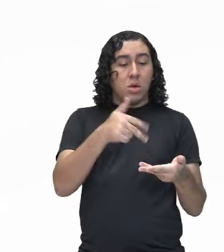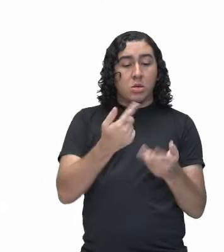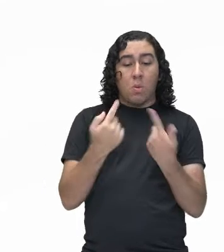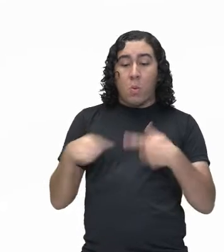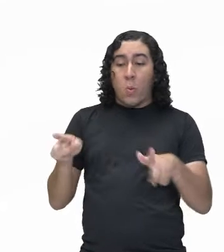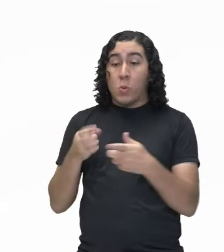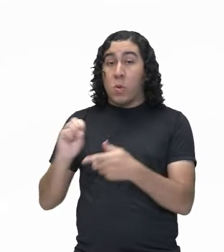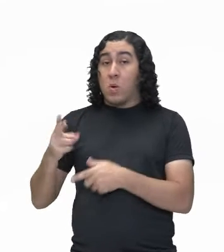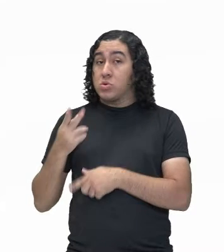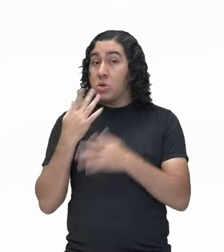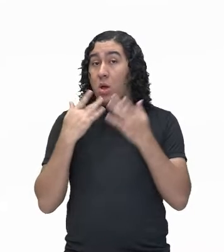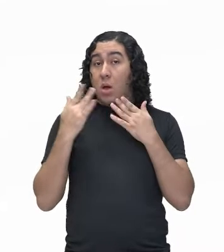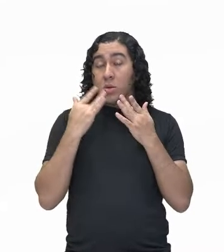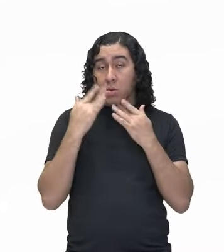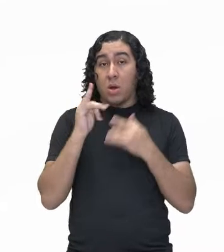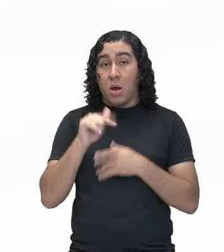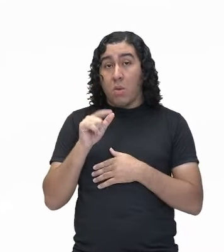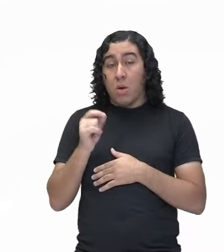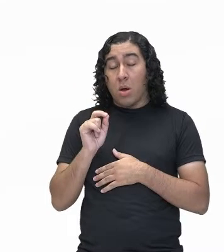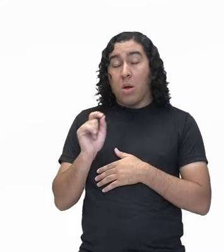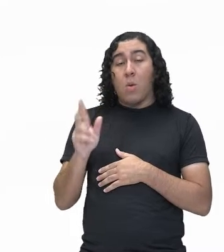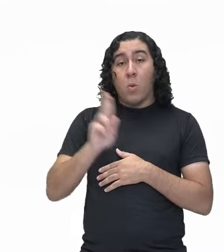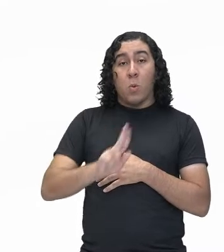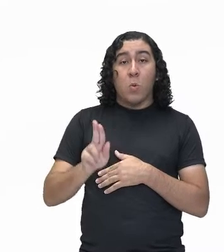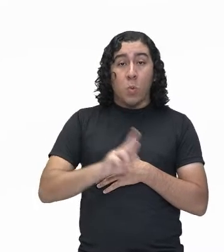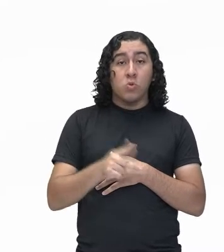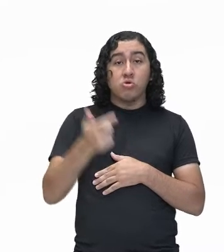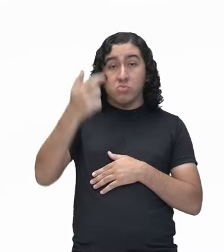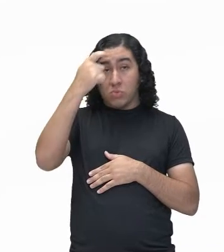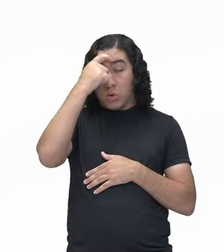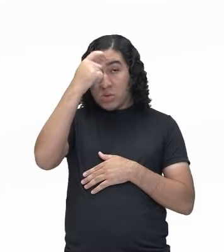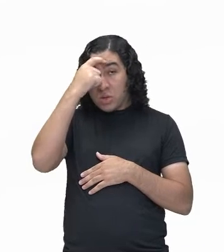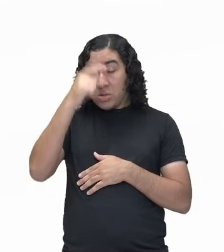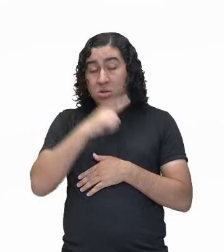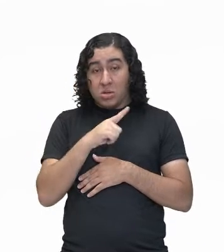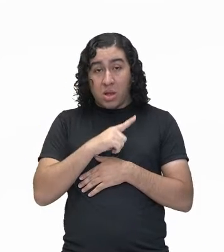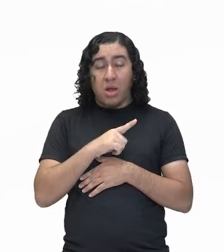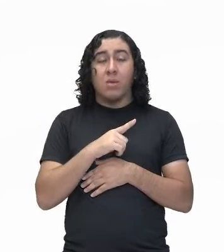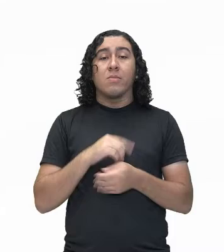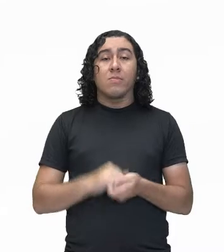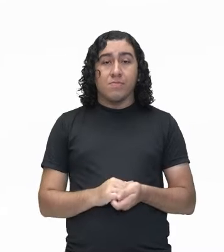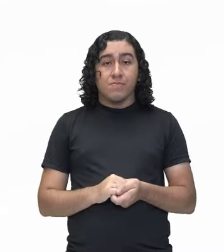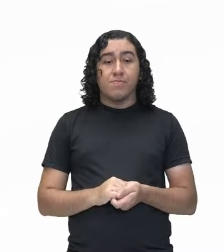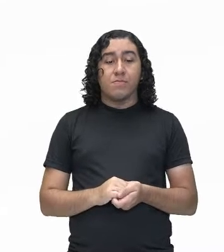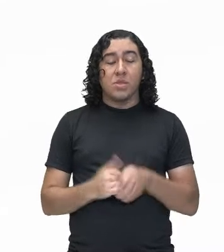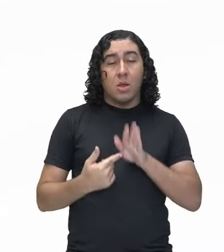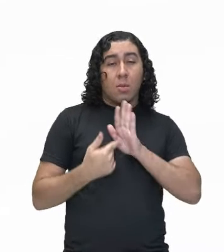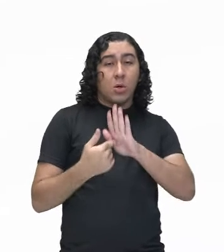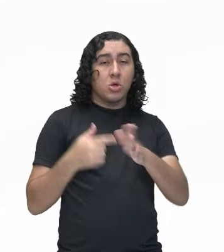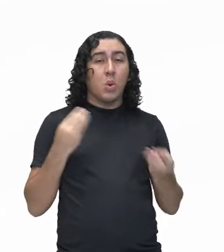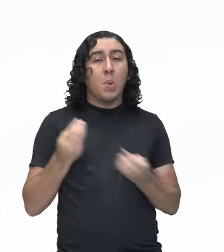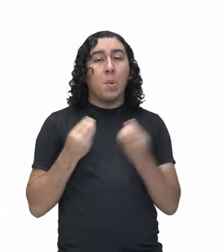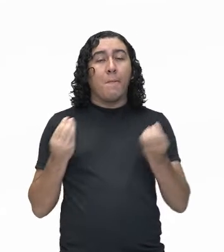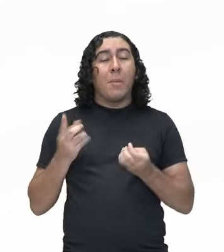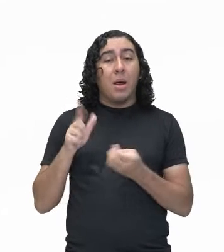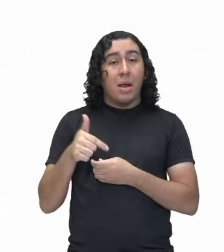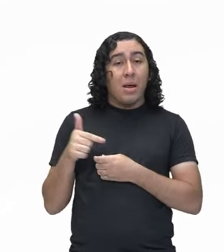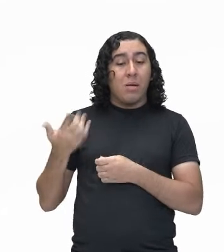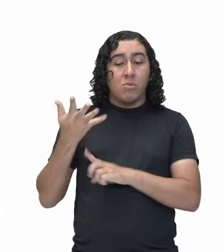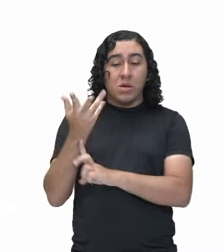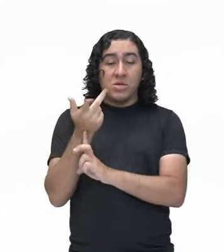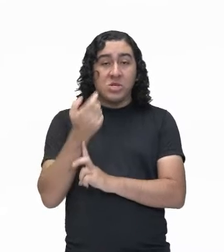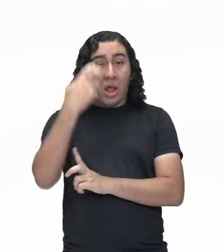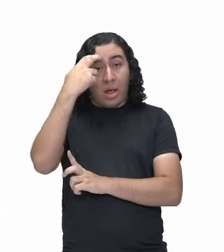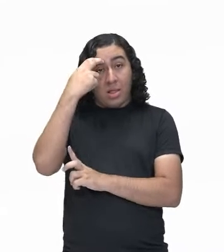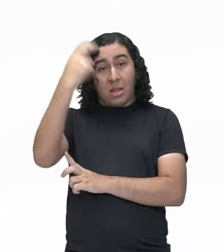teatro, é o uso inteligente dos recursos técnicos que revela a genialidade do artista,